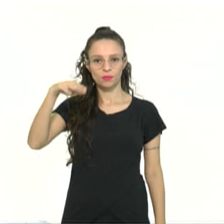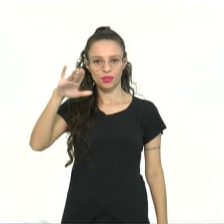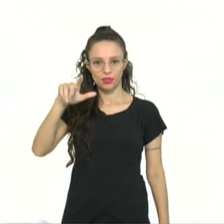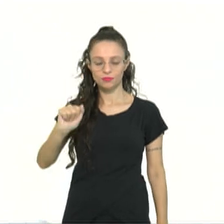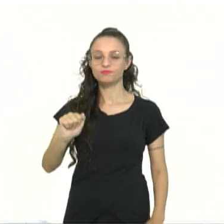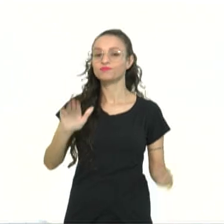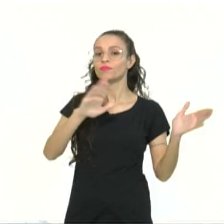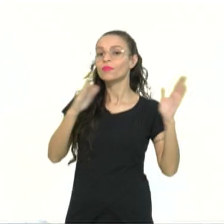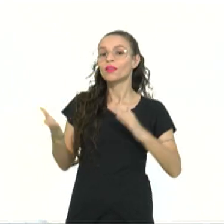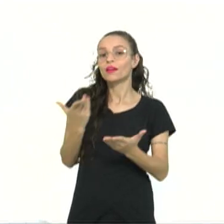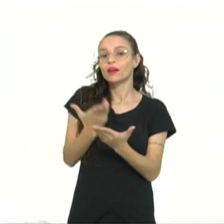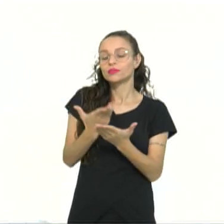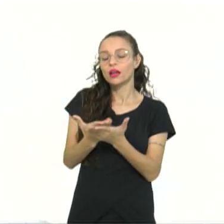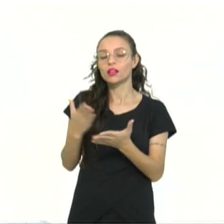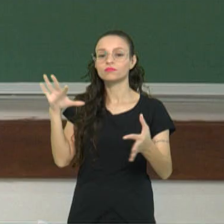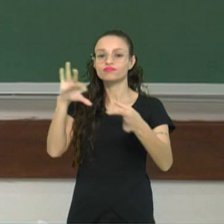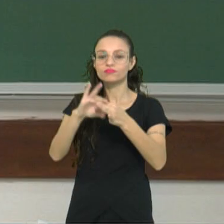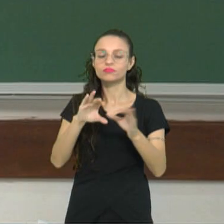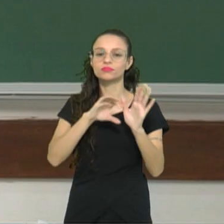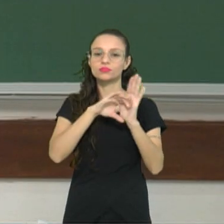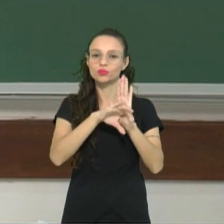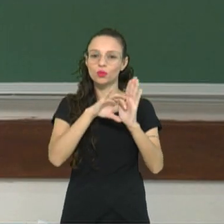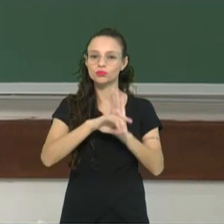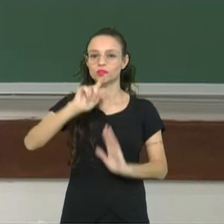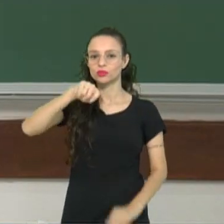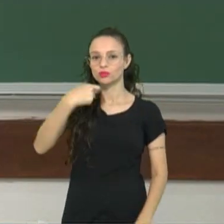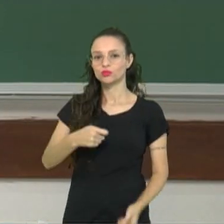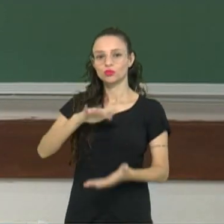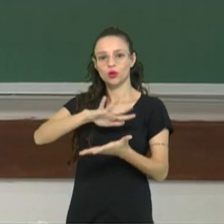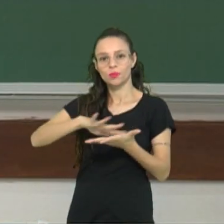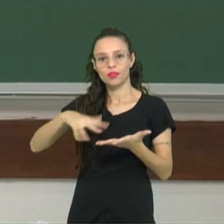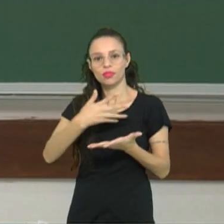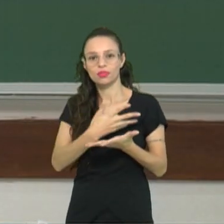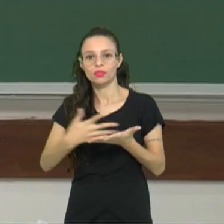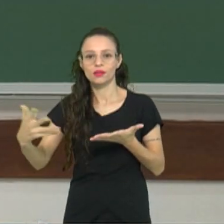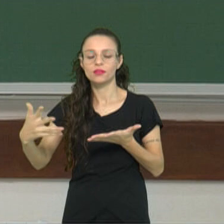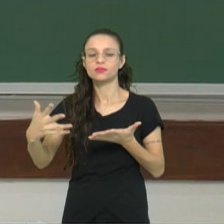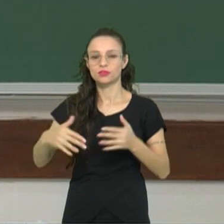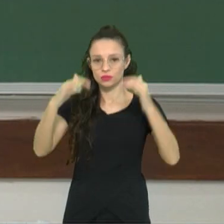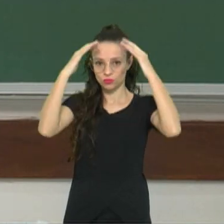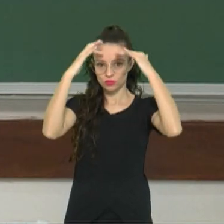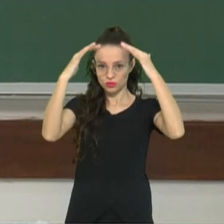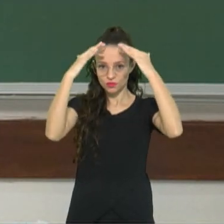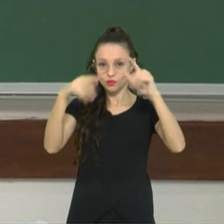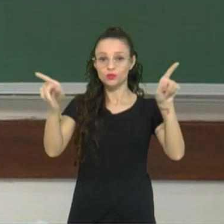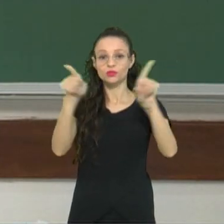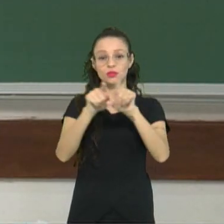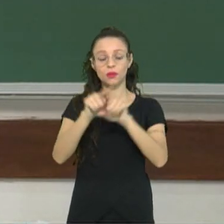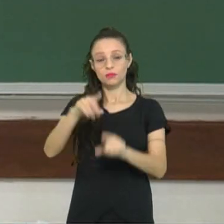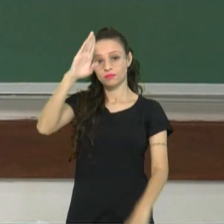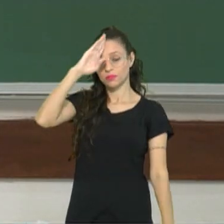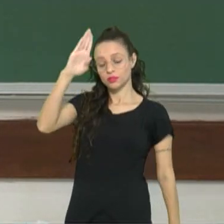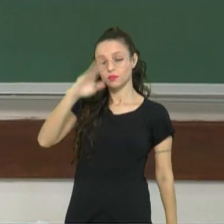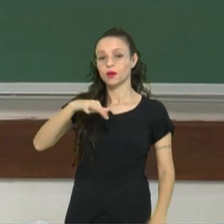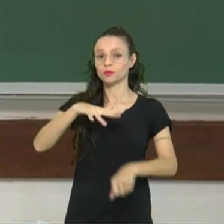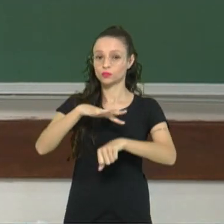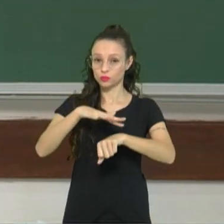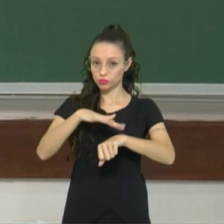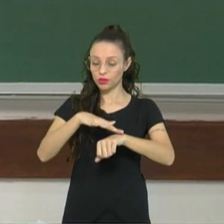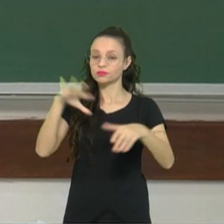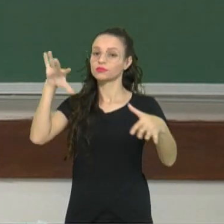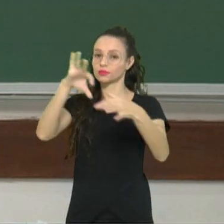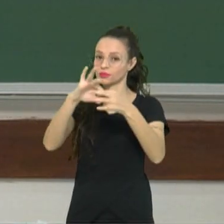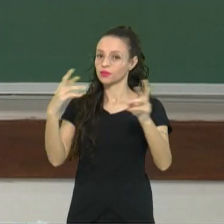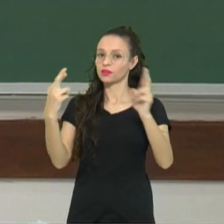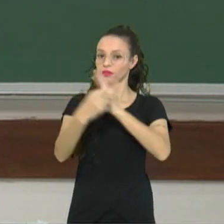nessa aula, gente? Conceitos relacionados ao tecido nervoso, né, de um modo geral. Principais doenças relacionadas a esse